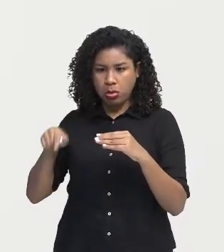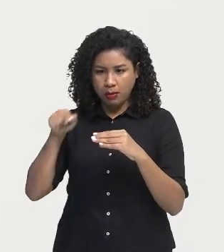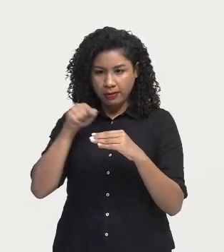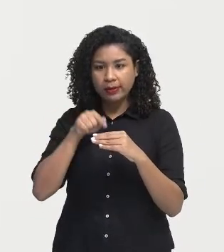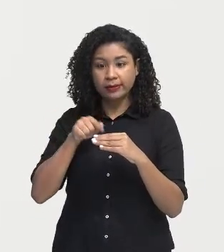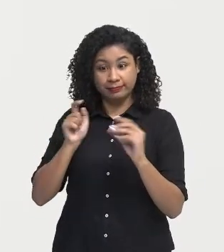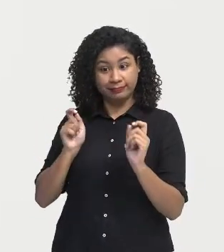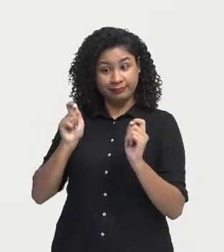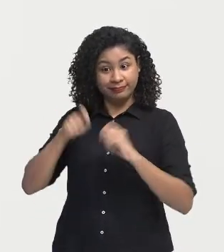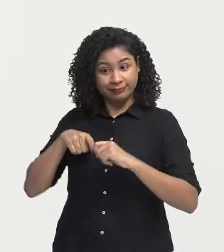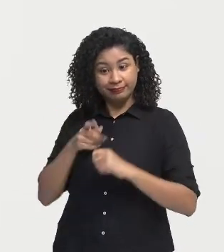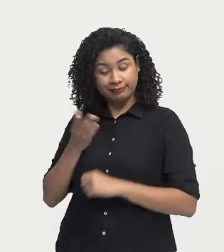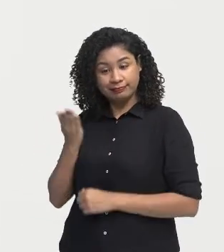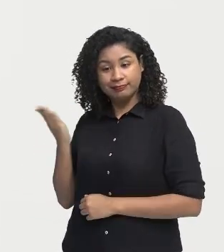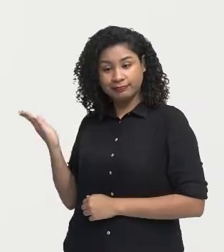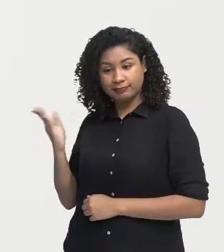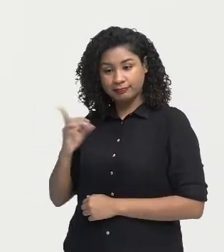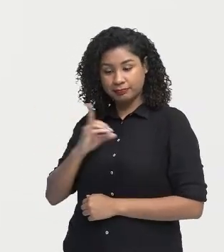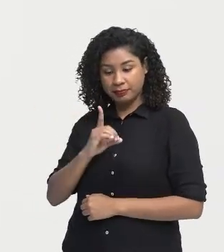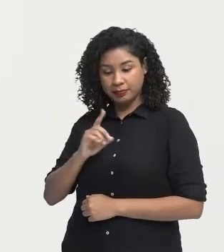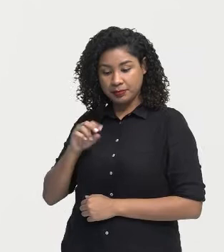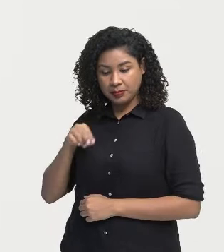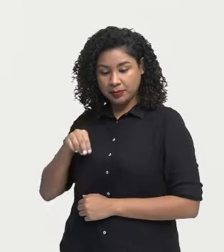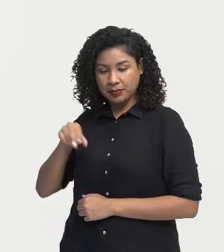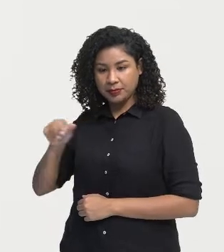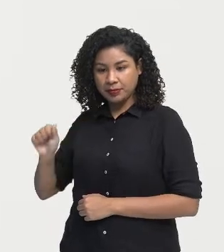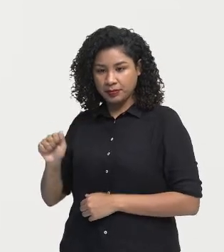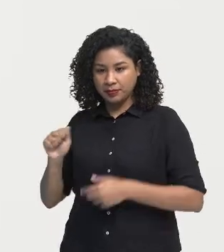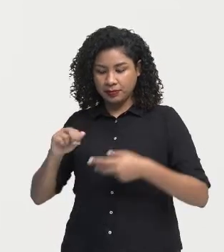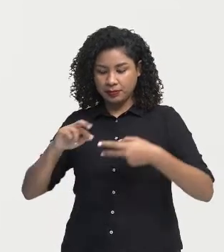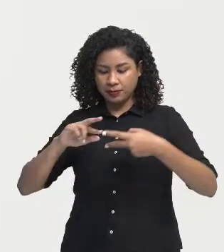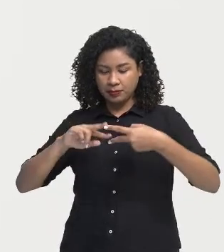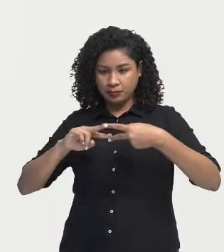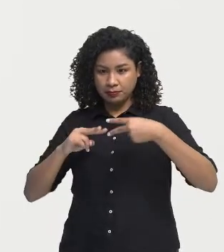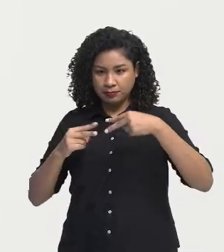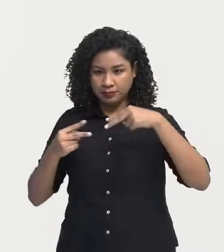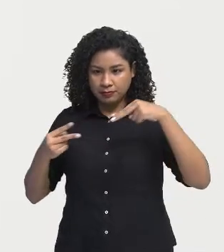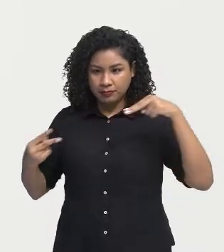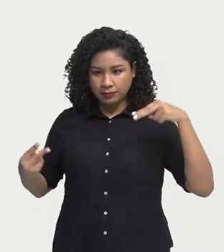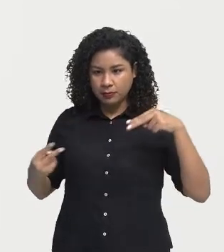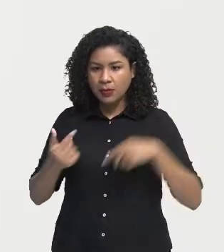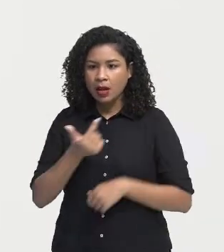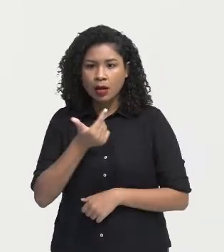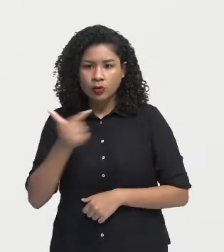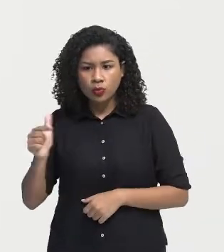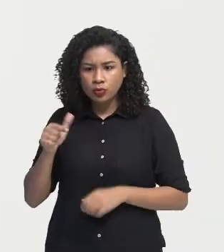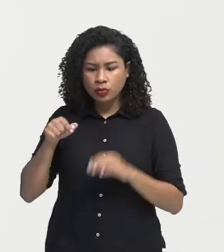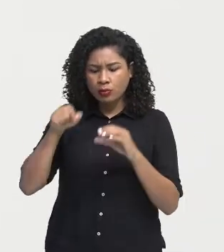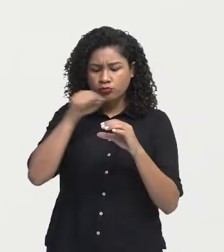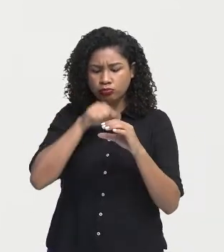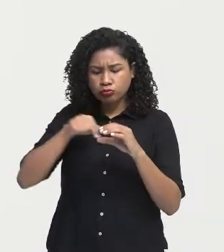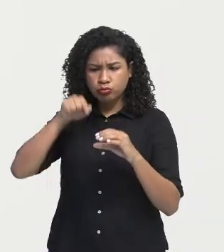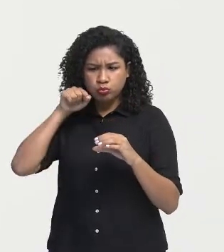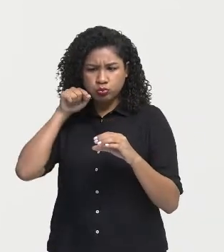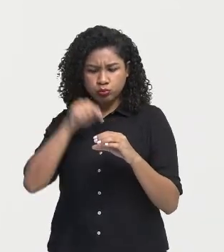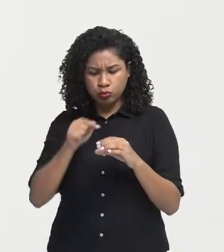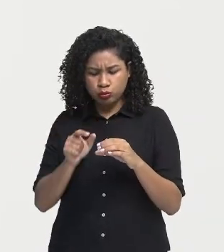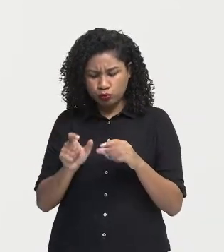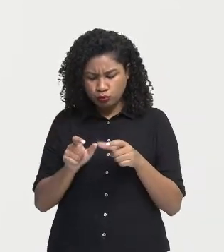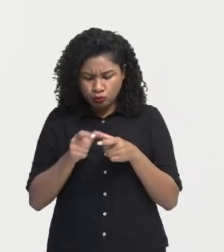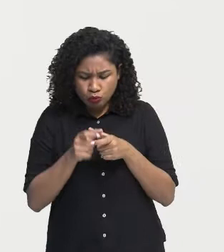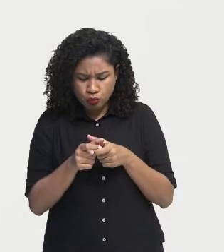está aqui, ao centro, disperso. Ele não tem um núcleo definindo esse